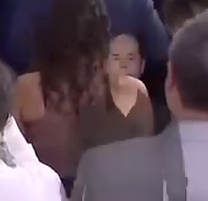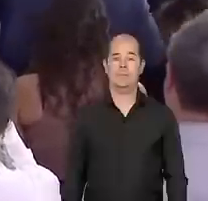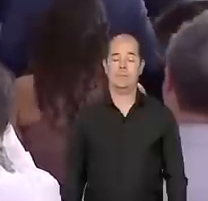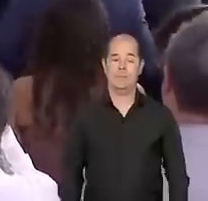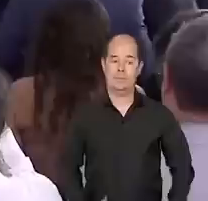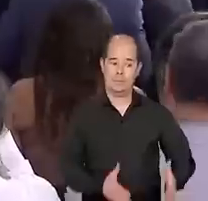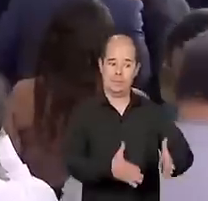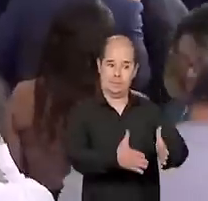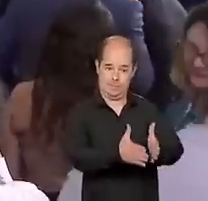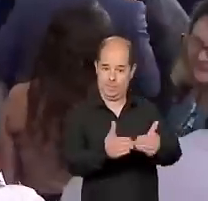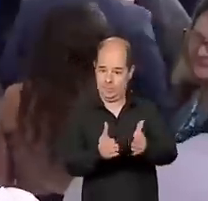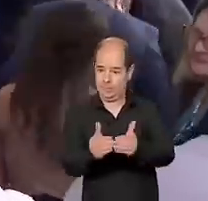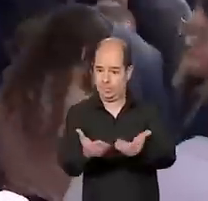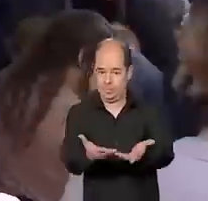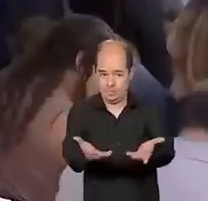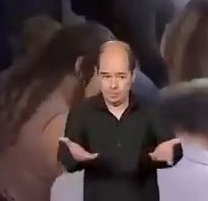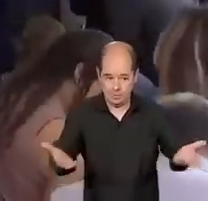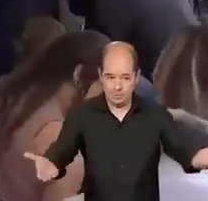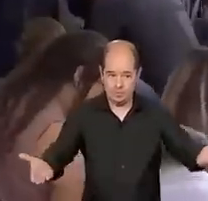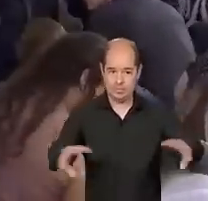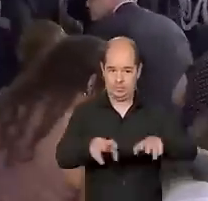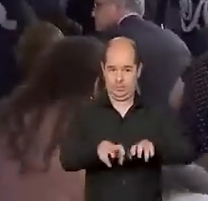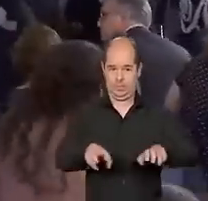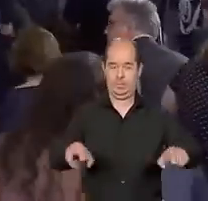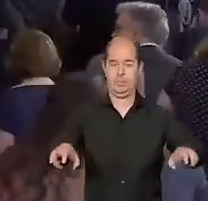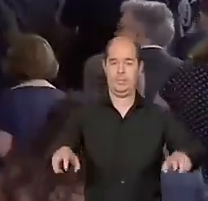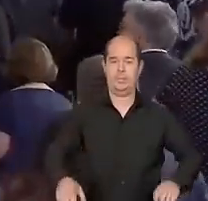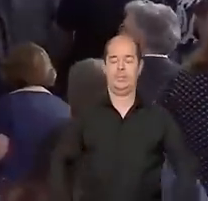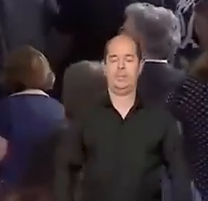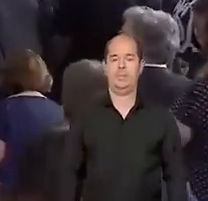Pedimos a todos e a todas que, por favor, tomem seus assentos.